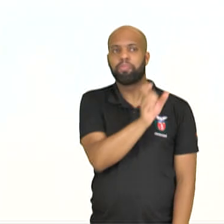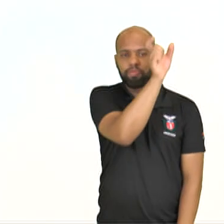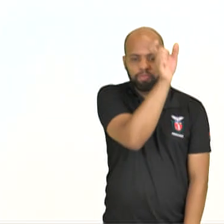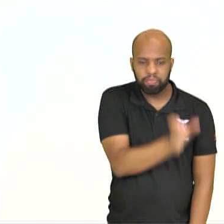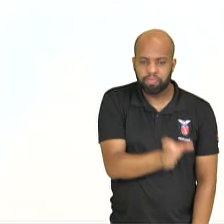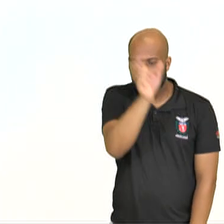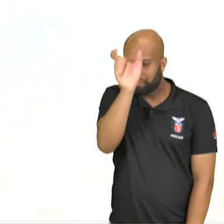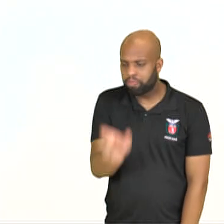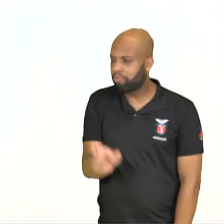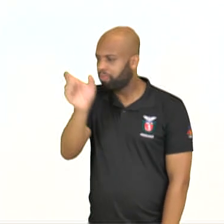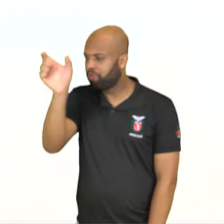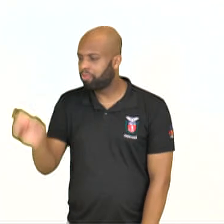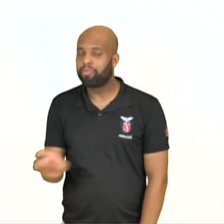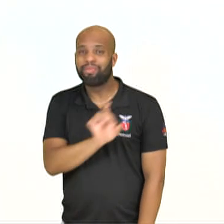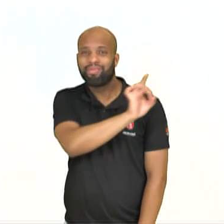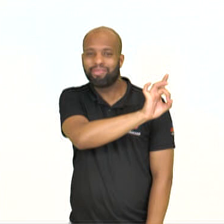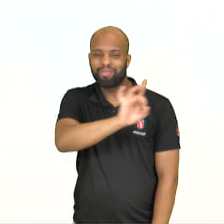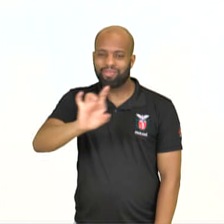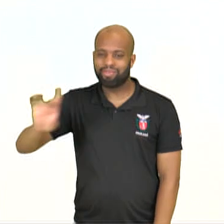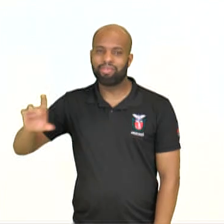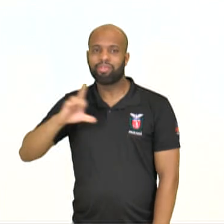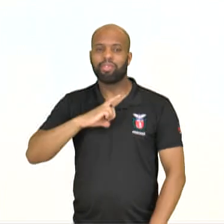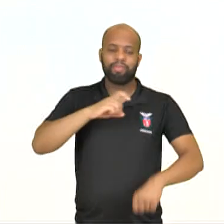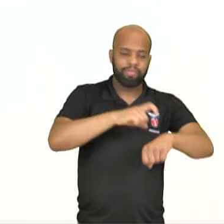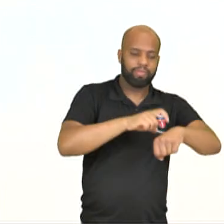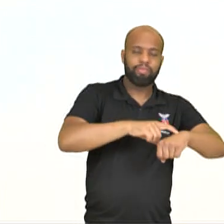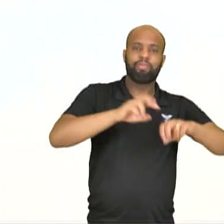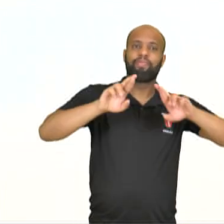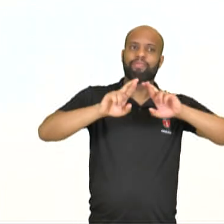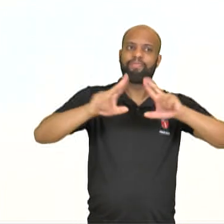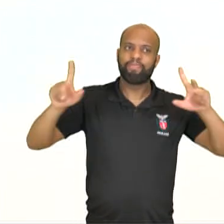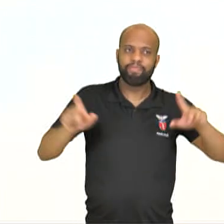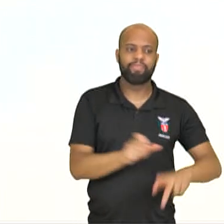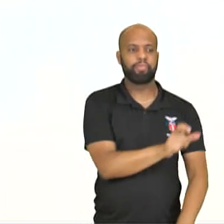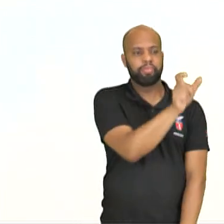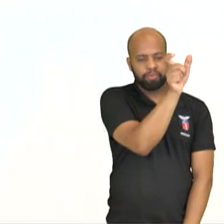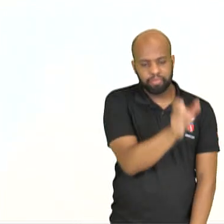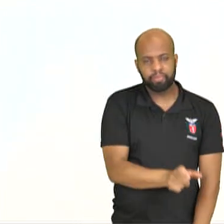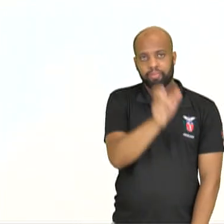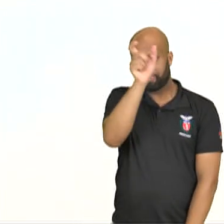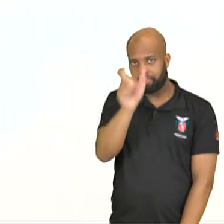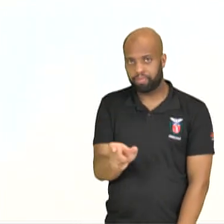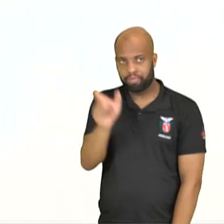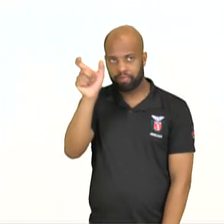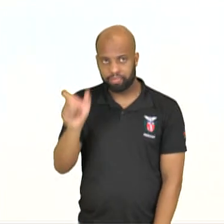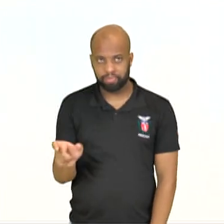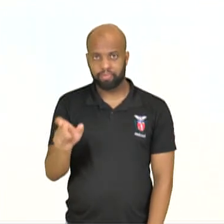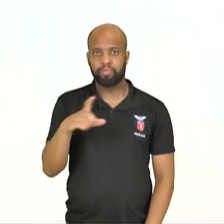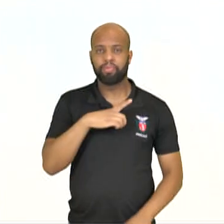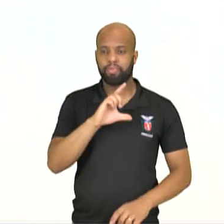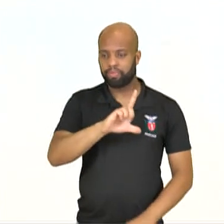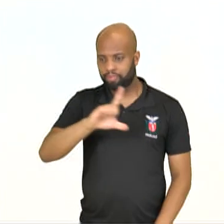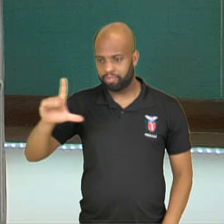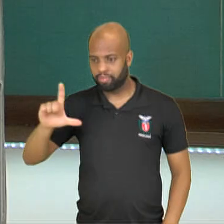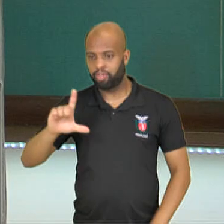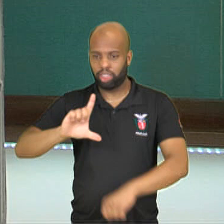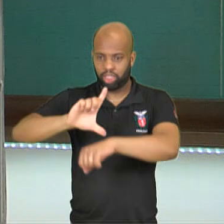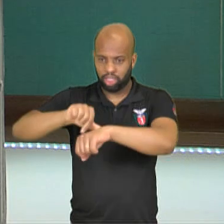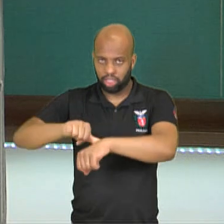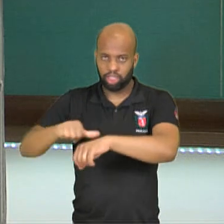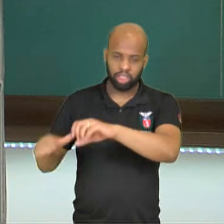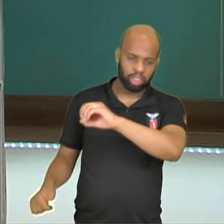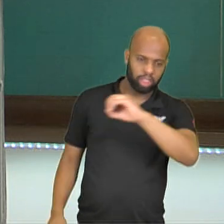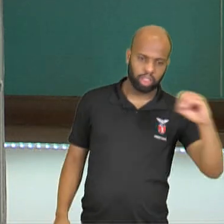dessas faixas nós temos a mudança do horário. Para leste mais tarde e para oeste